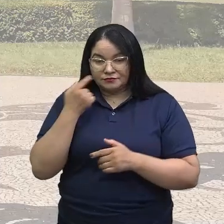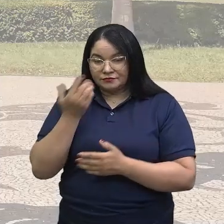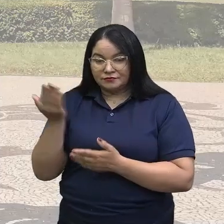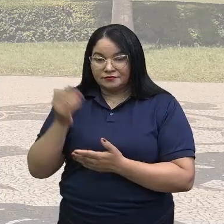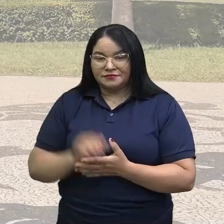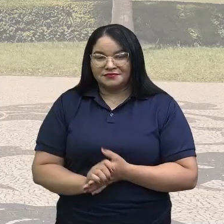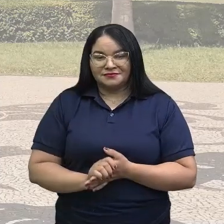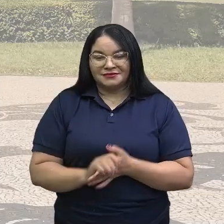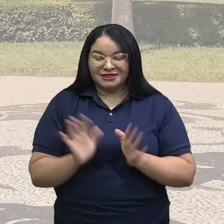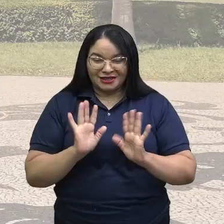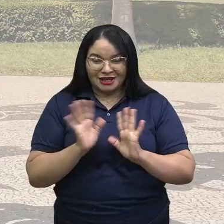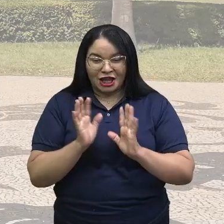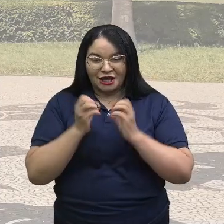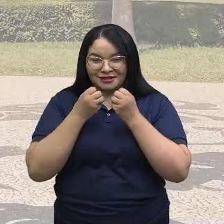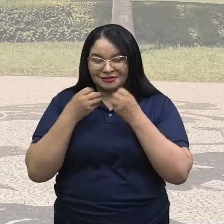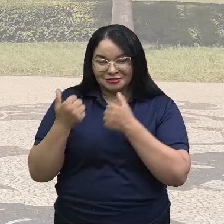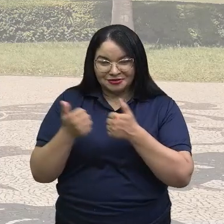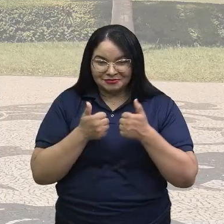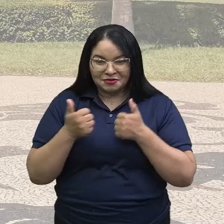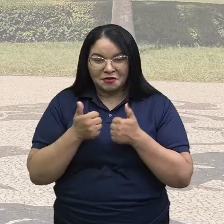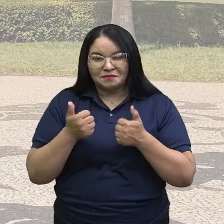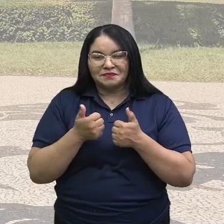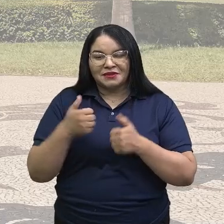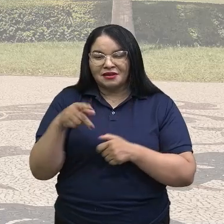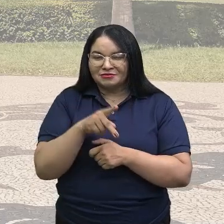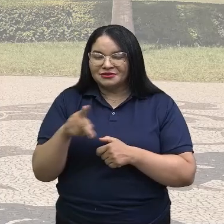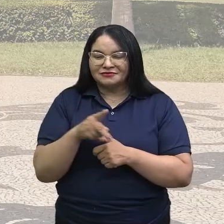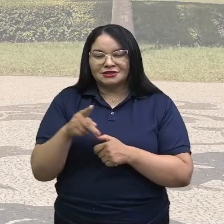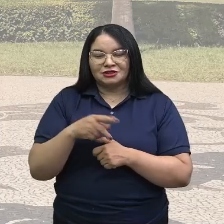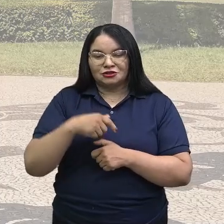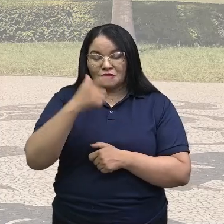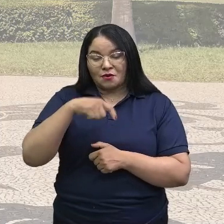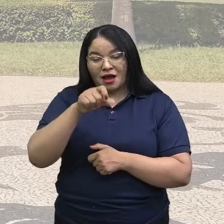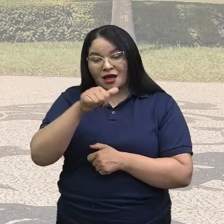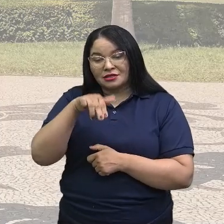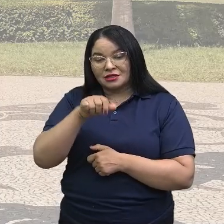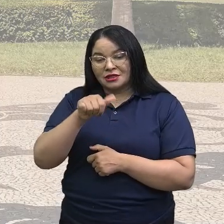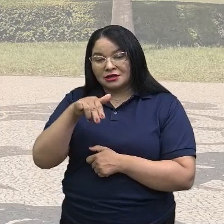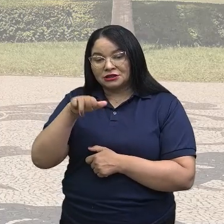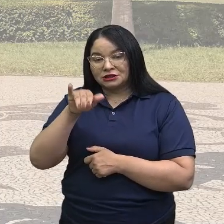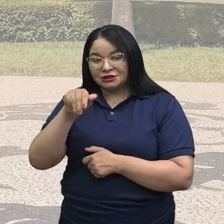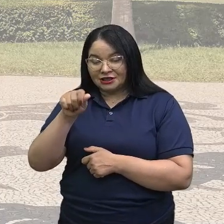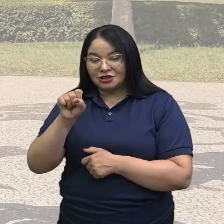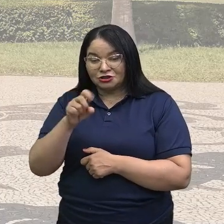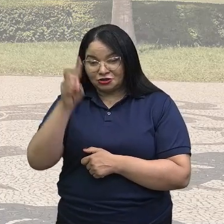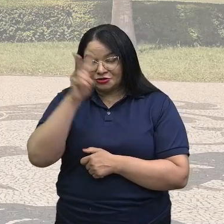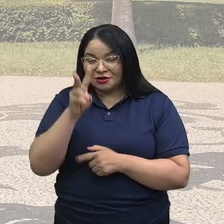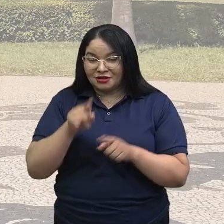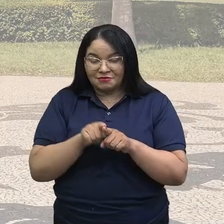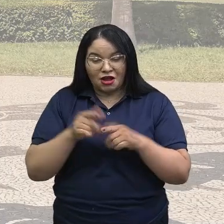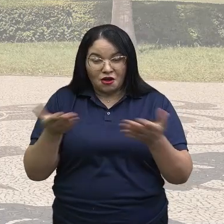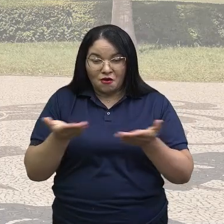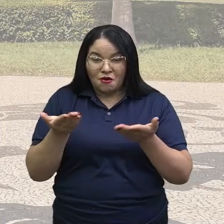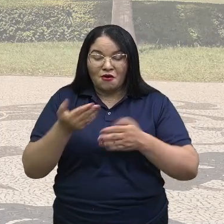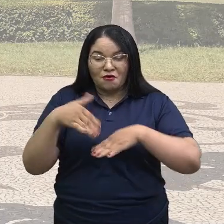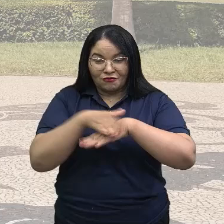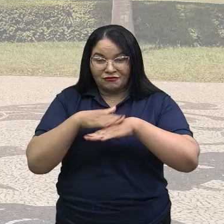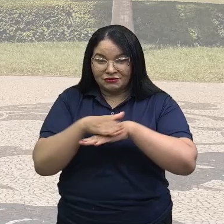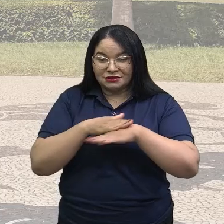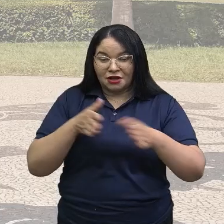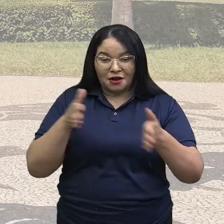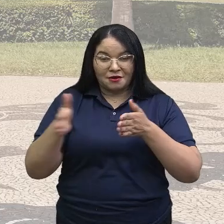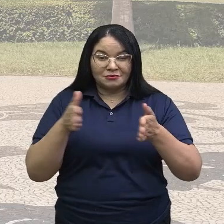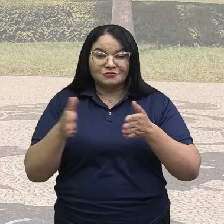turminha boa! Tudo bem com vocês? Professor Ananias Carvalho de História aqui para a gente conversar sobre um